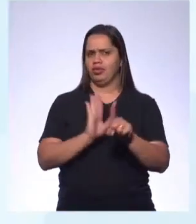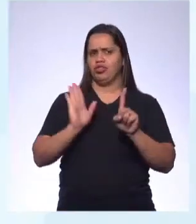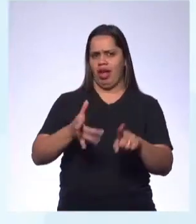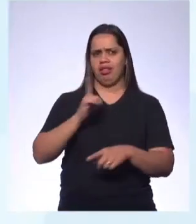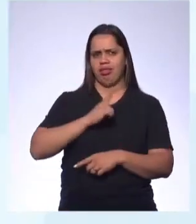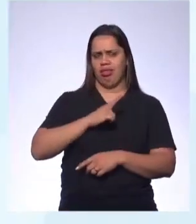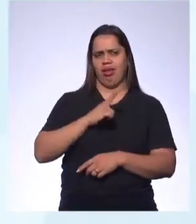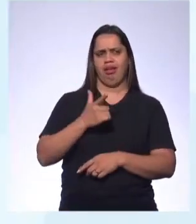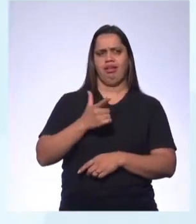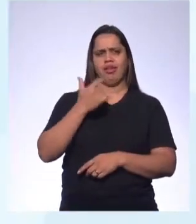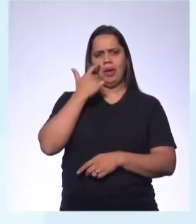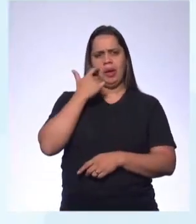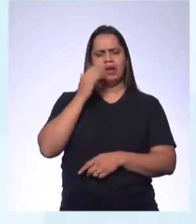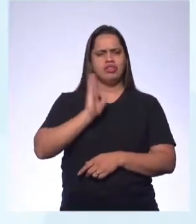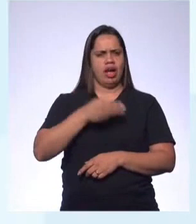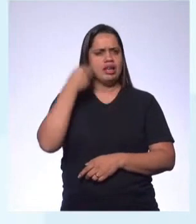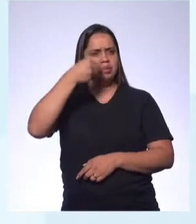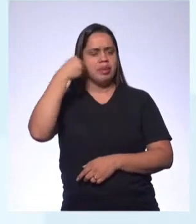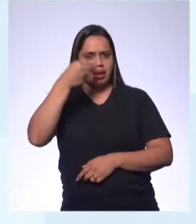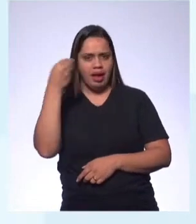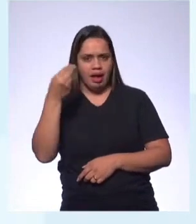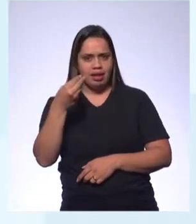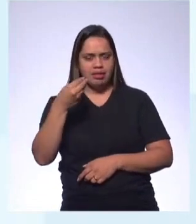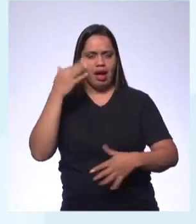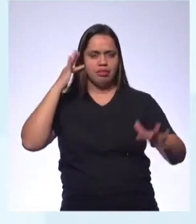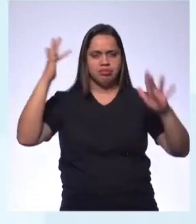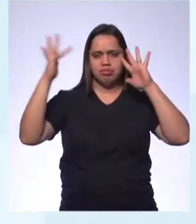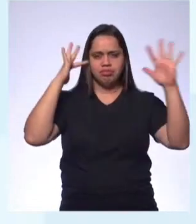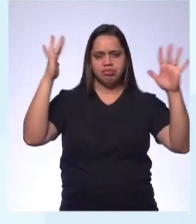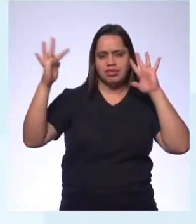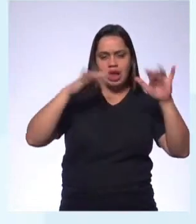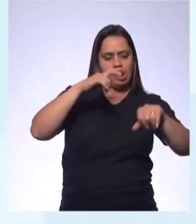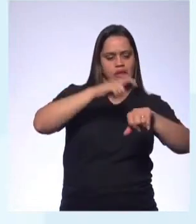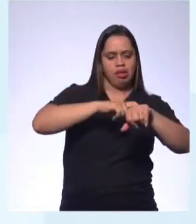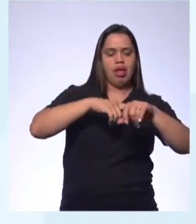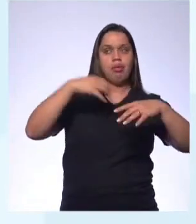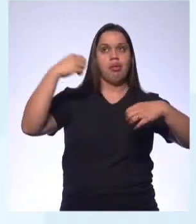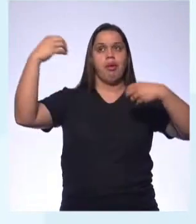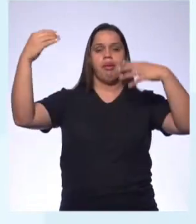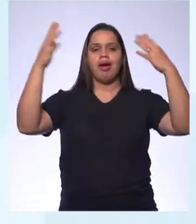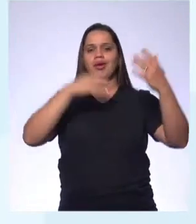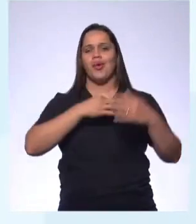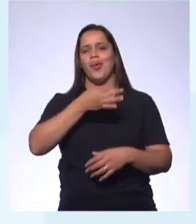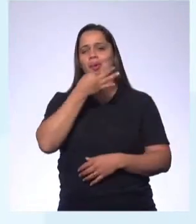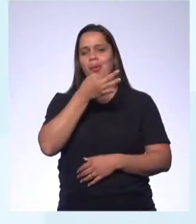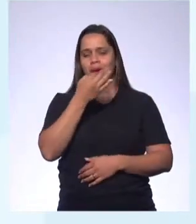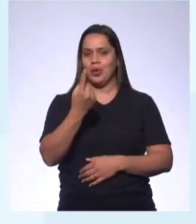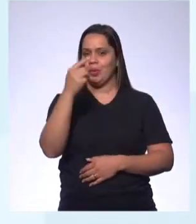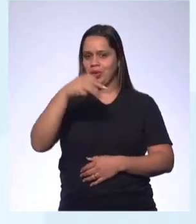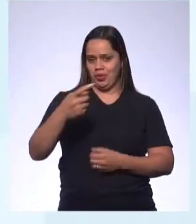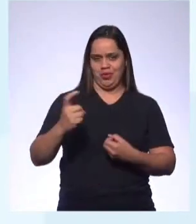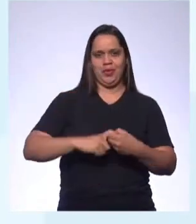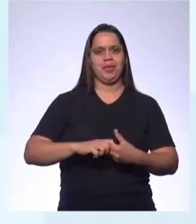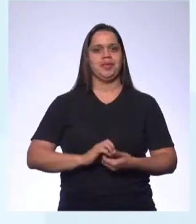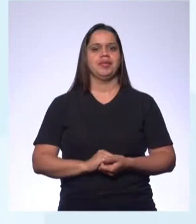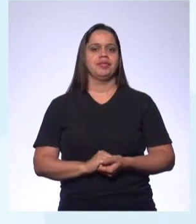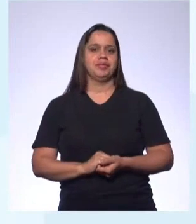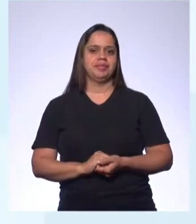de viajar no tempo e no espaço através da leitura? Comente 1 minuto e a gente já volta.